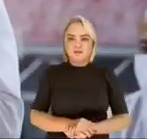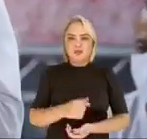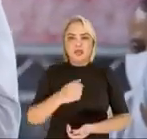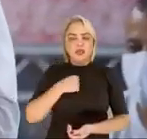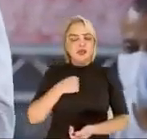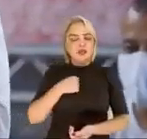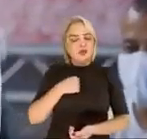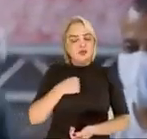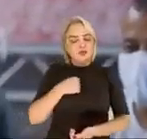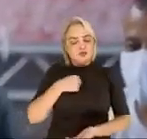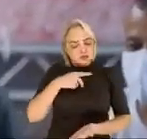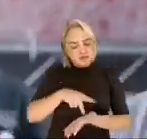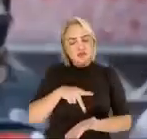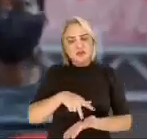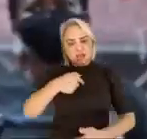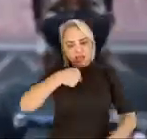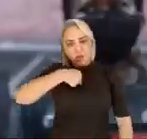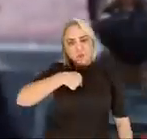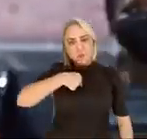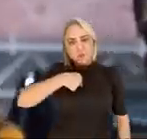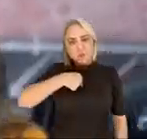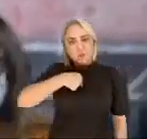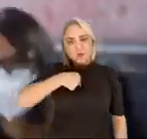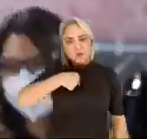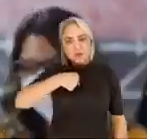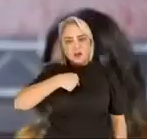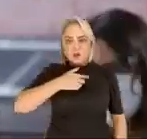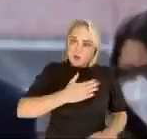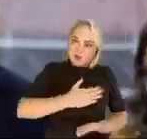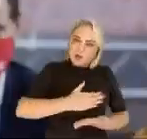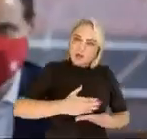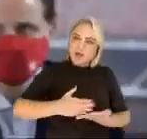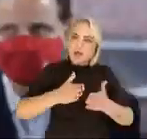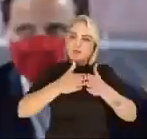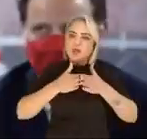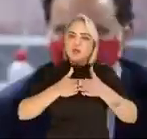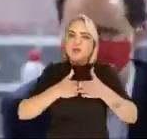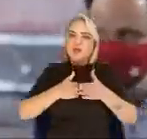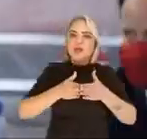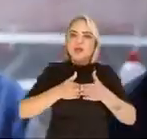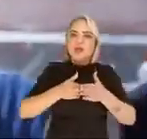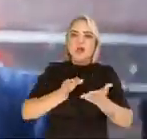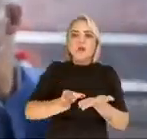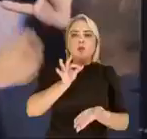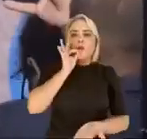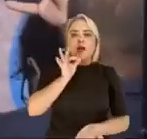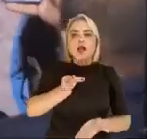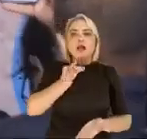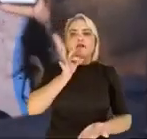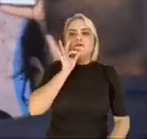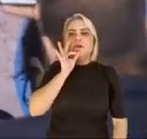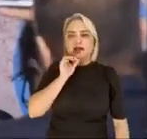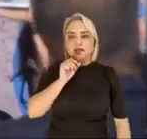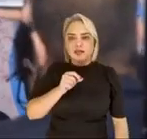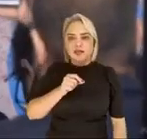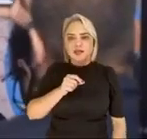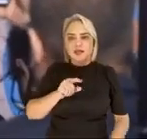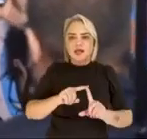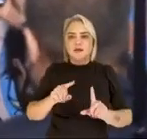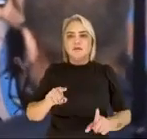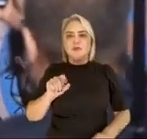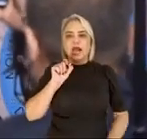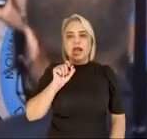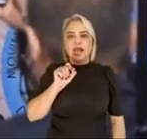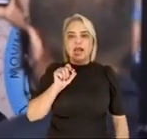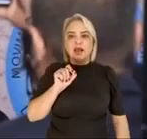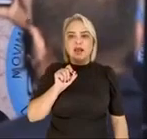sinceramente, companheiros, eu tomei a iniciativa de pedir esse café. Era um café da manhã. Mas por conta que essa sede